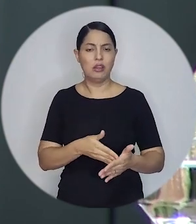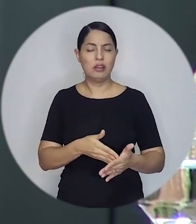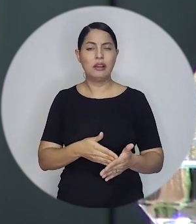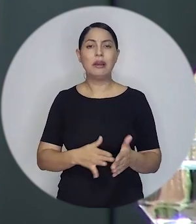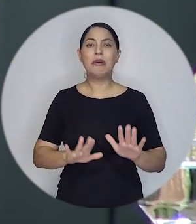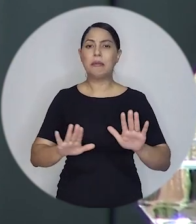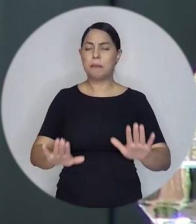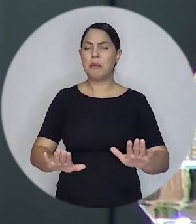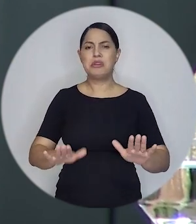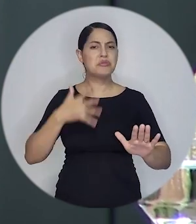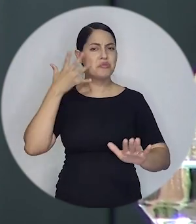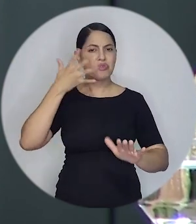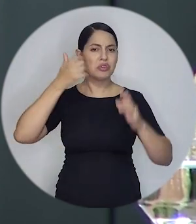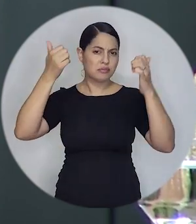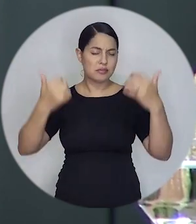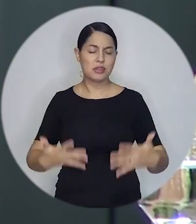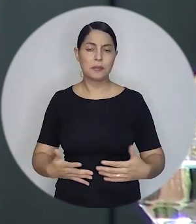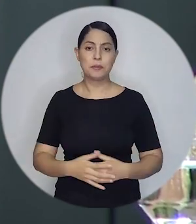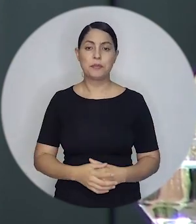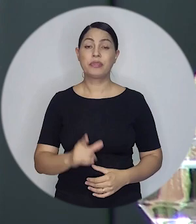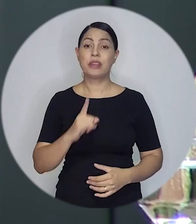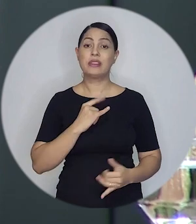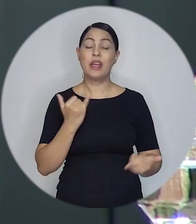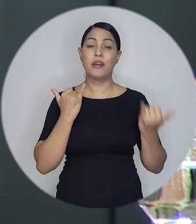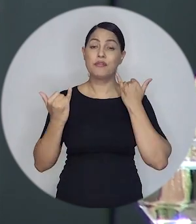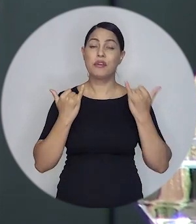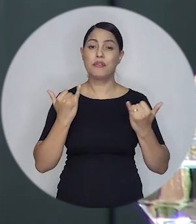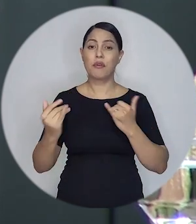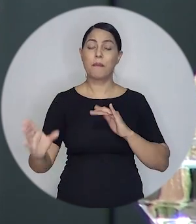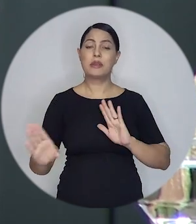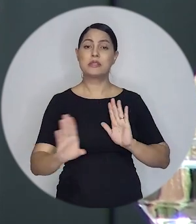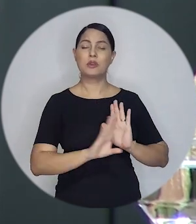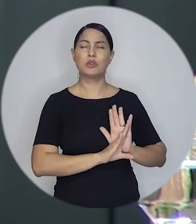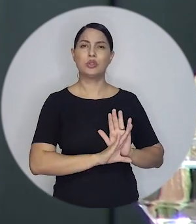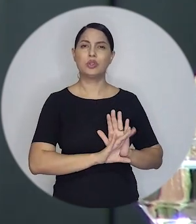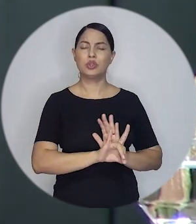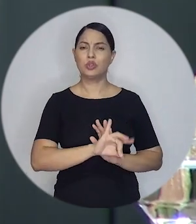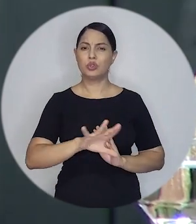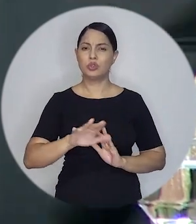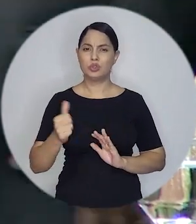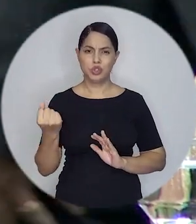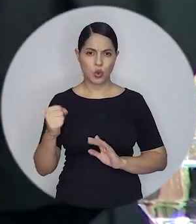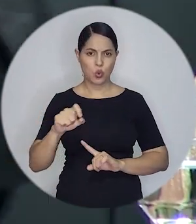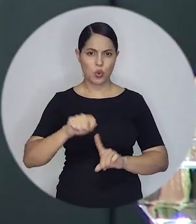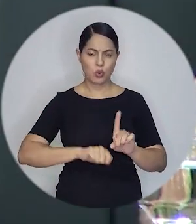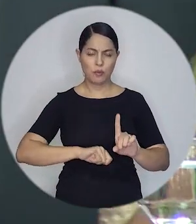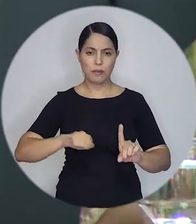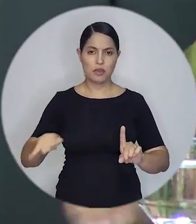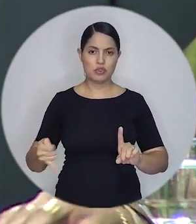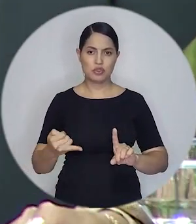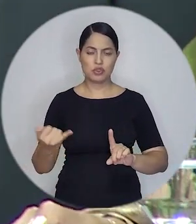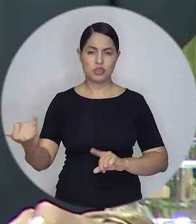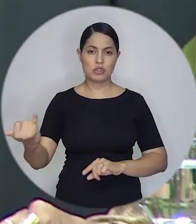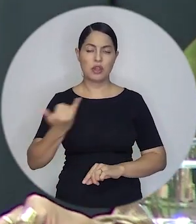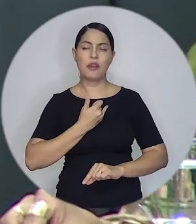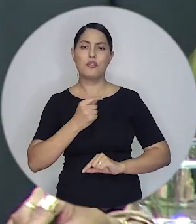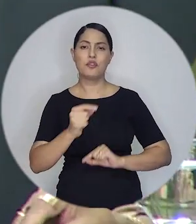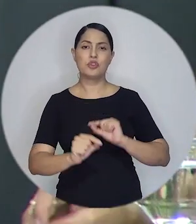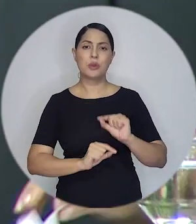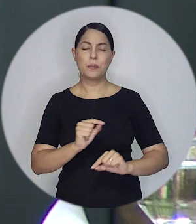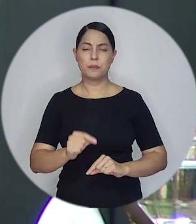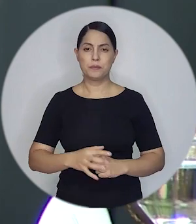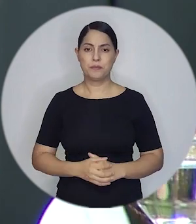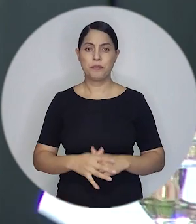aqui relatar sem o menor problema. Chegou para nós a informação, no próprio dia 8 de